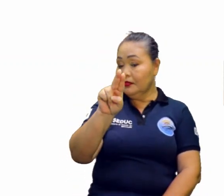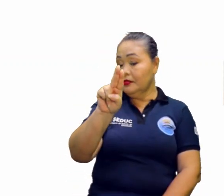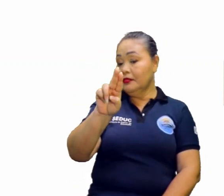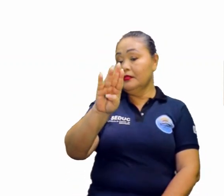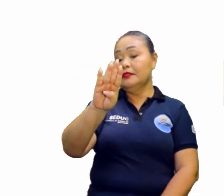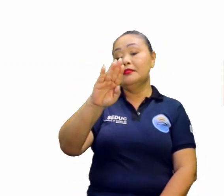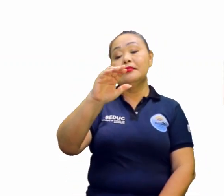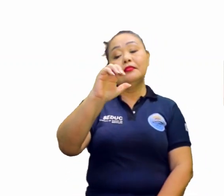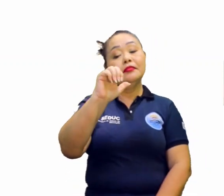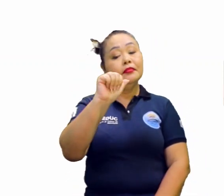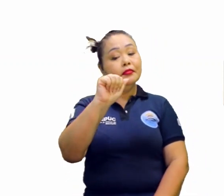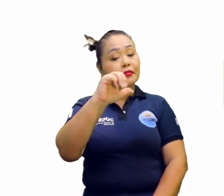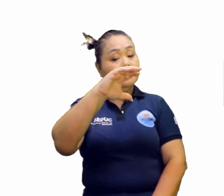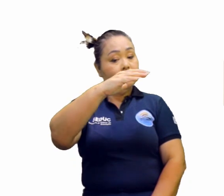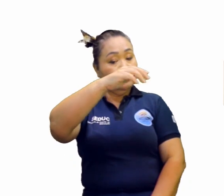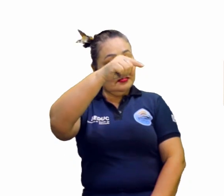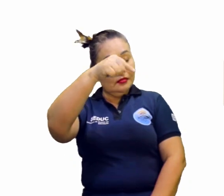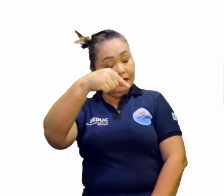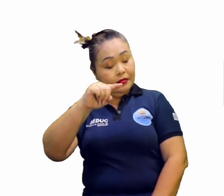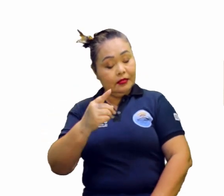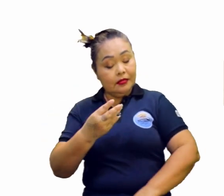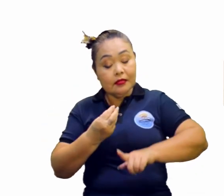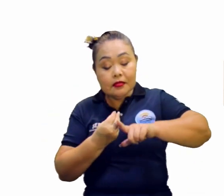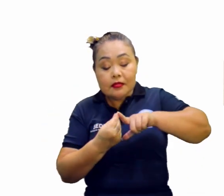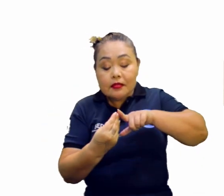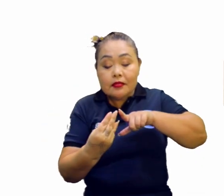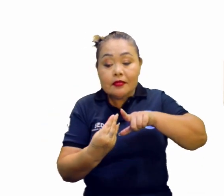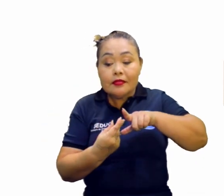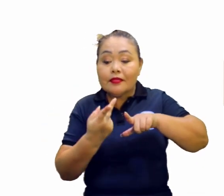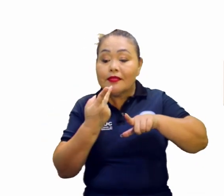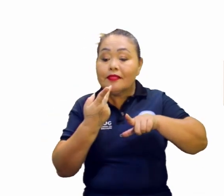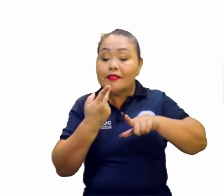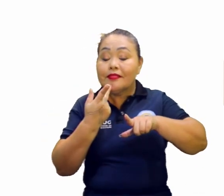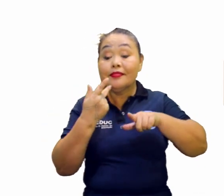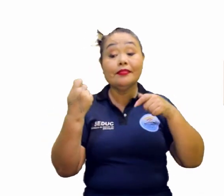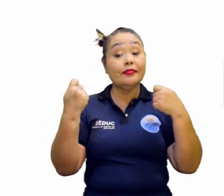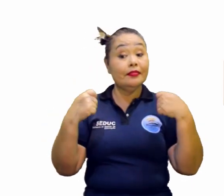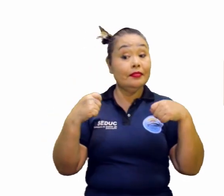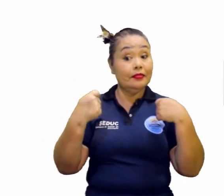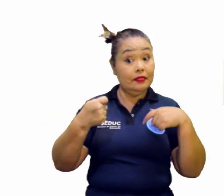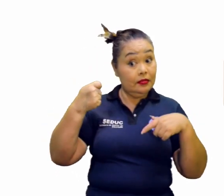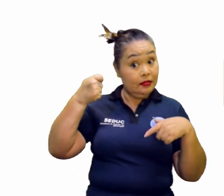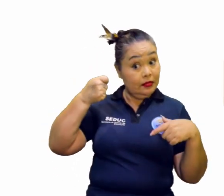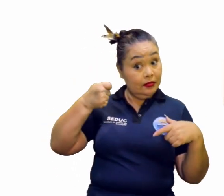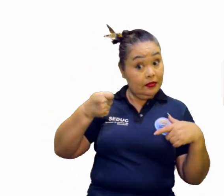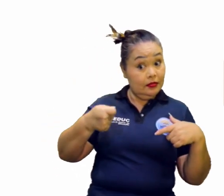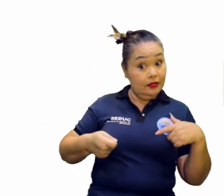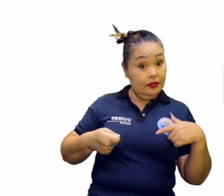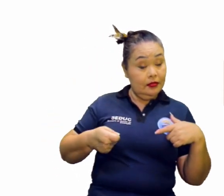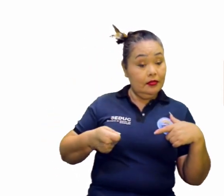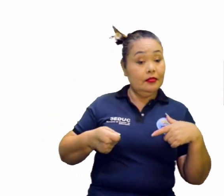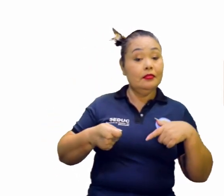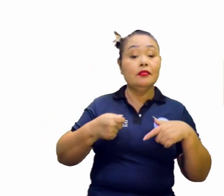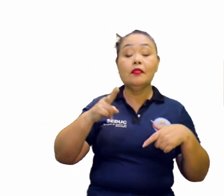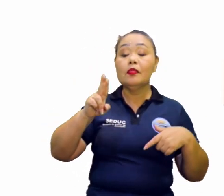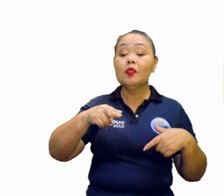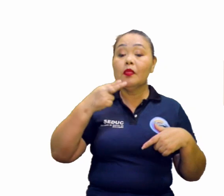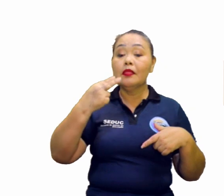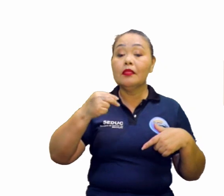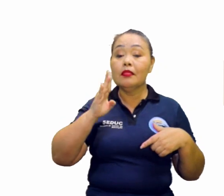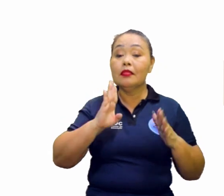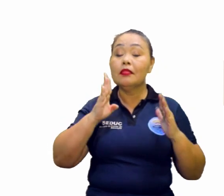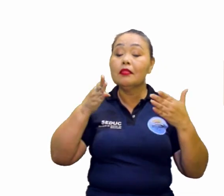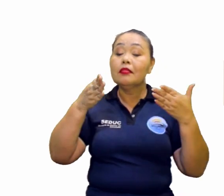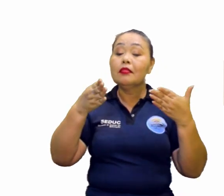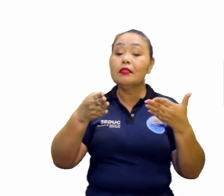uma exigência, de uma necessidade ou de uma exigência nutricional de determinada